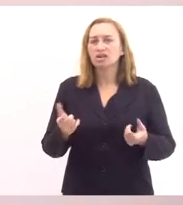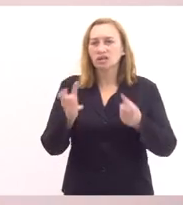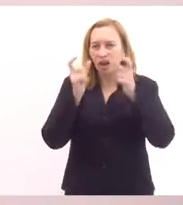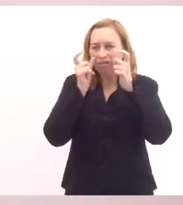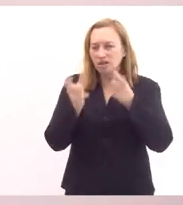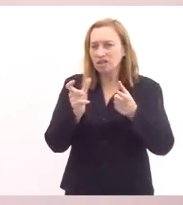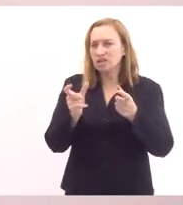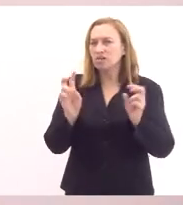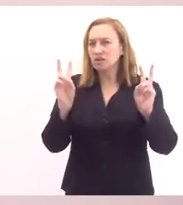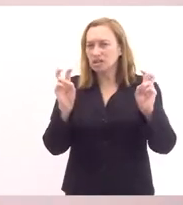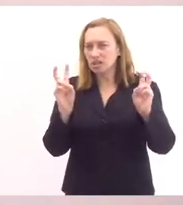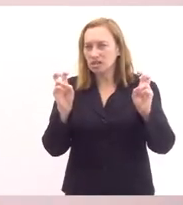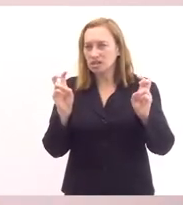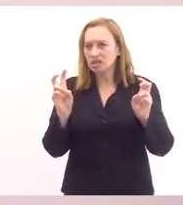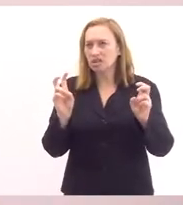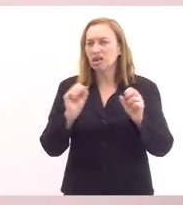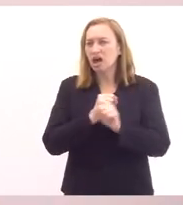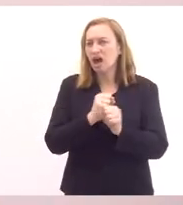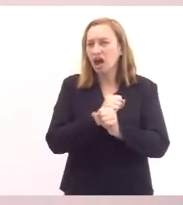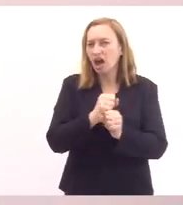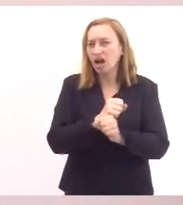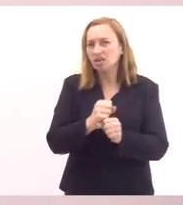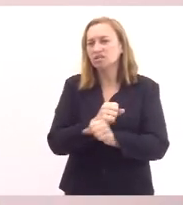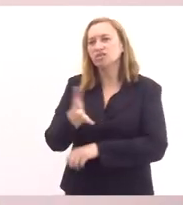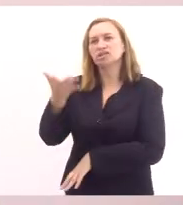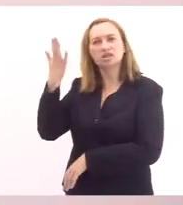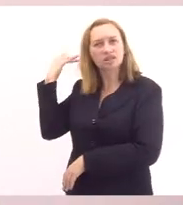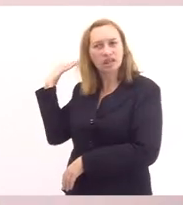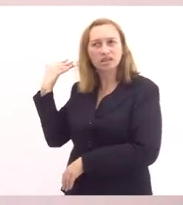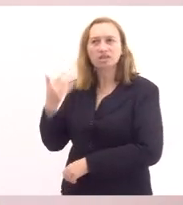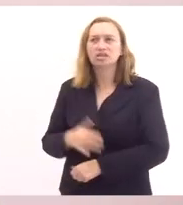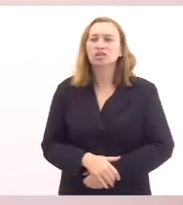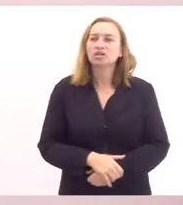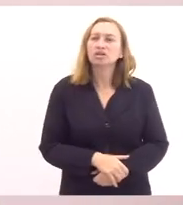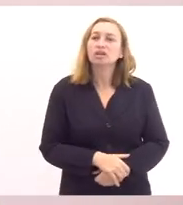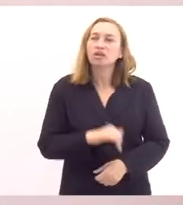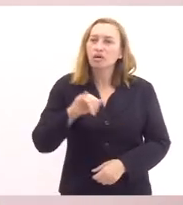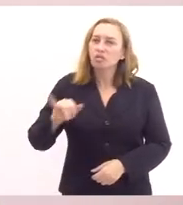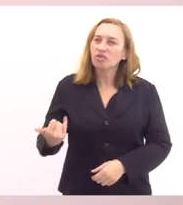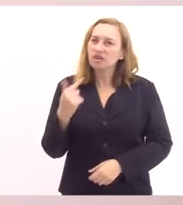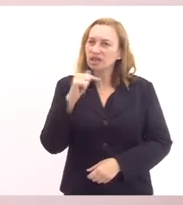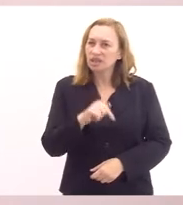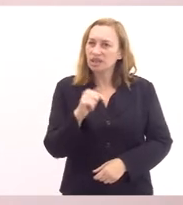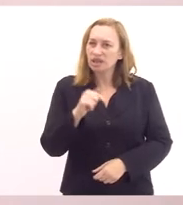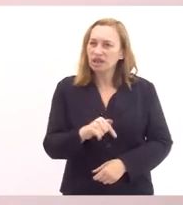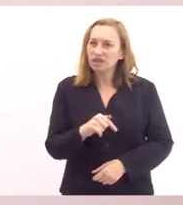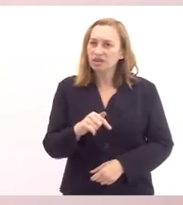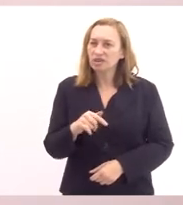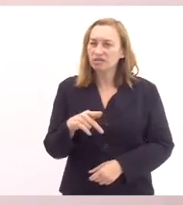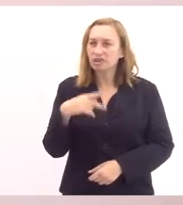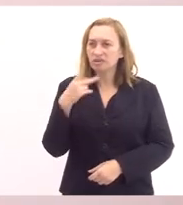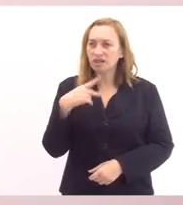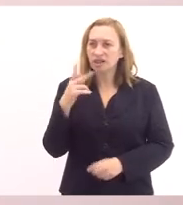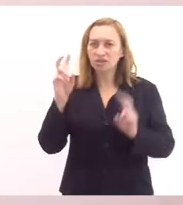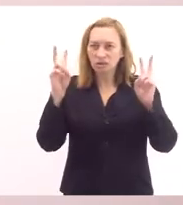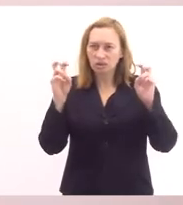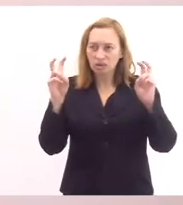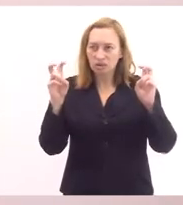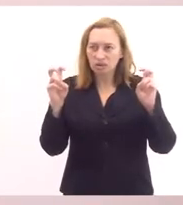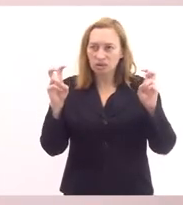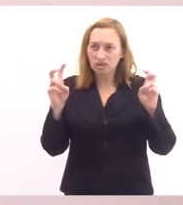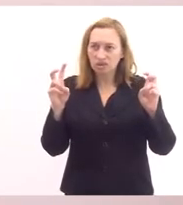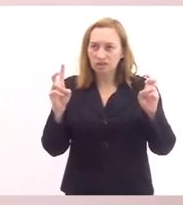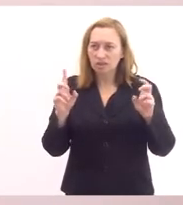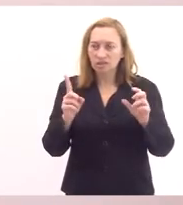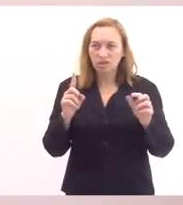chamava atenção há muitos anos atrás eu aproveito aqui para fazer uma menção de um assunto que aparentemente